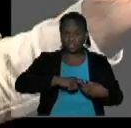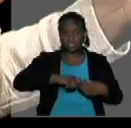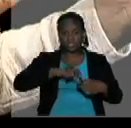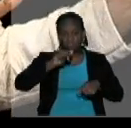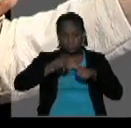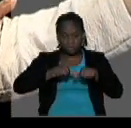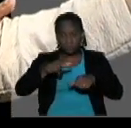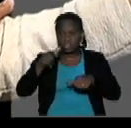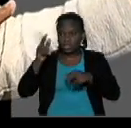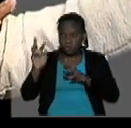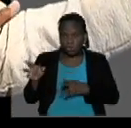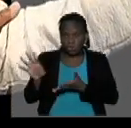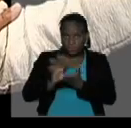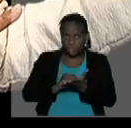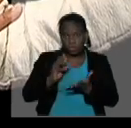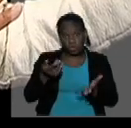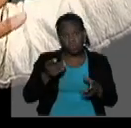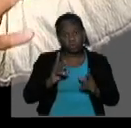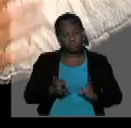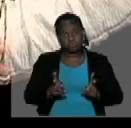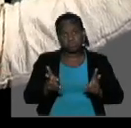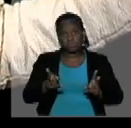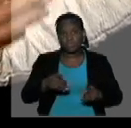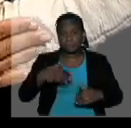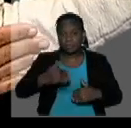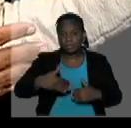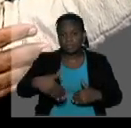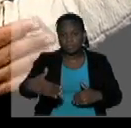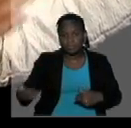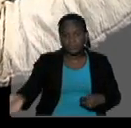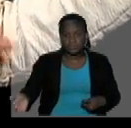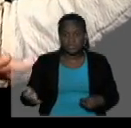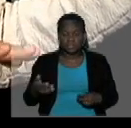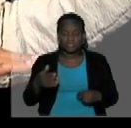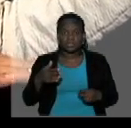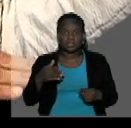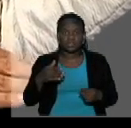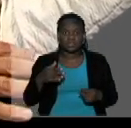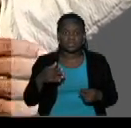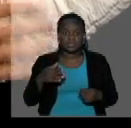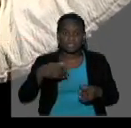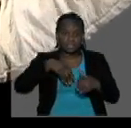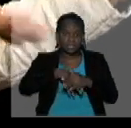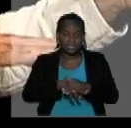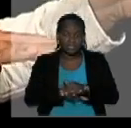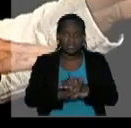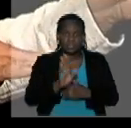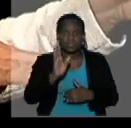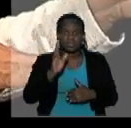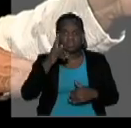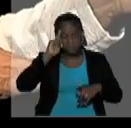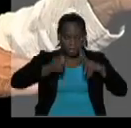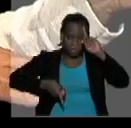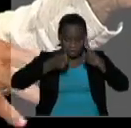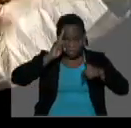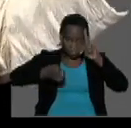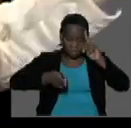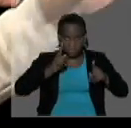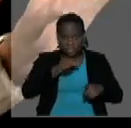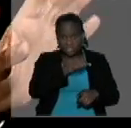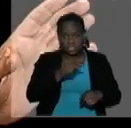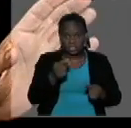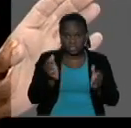ou realmente a gente vai ficar sendo cada vez mais adequado aos ditames